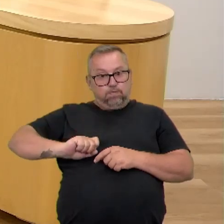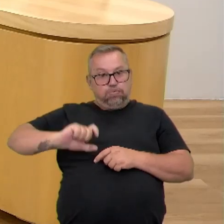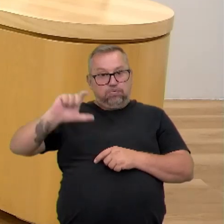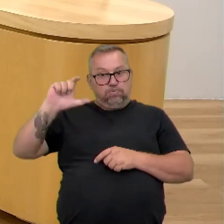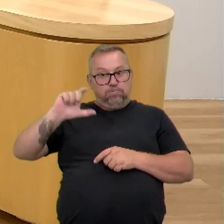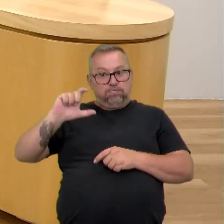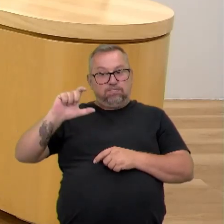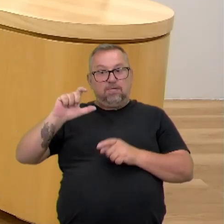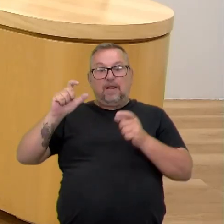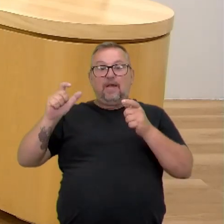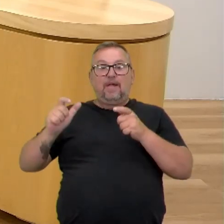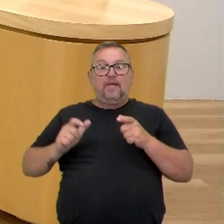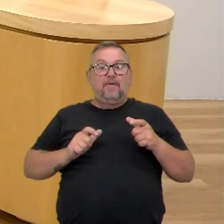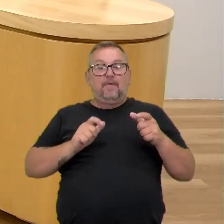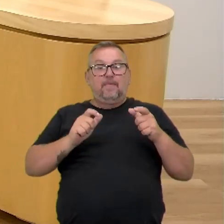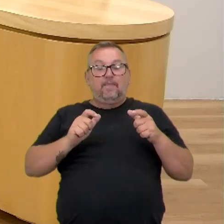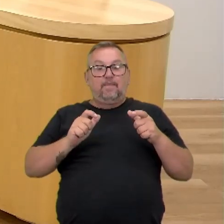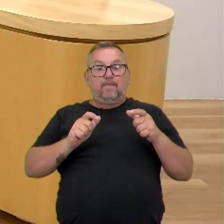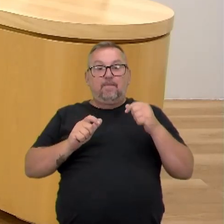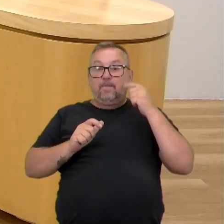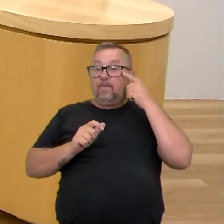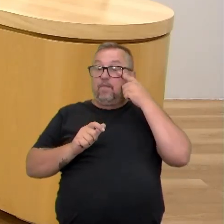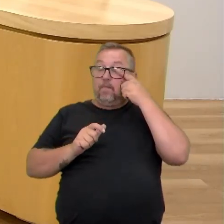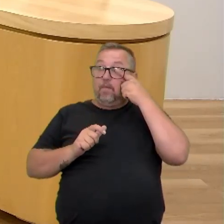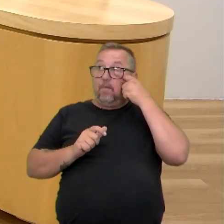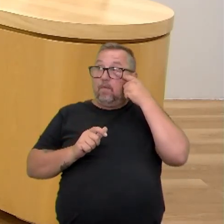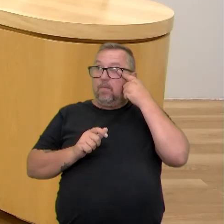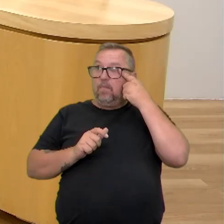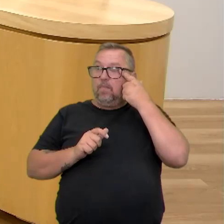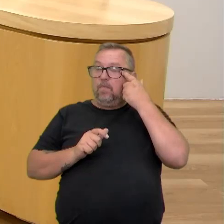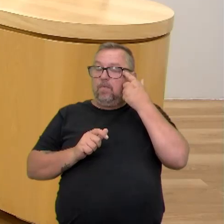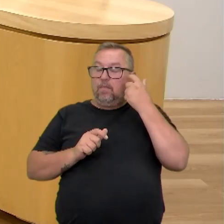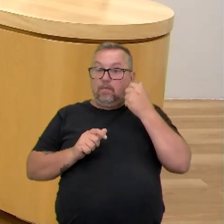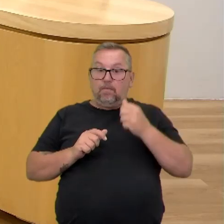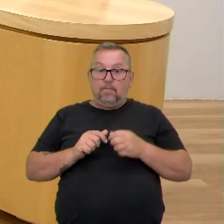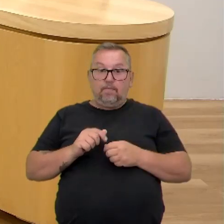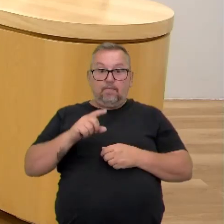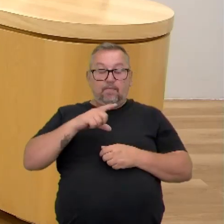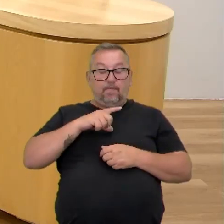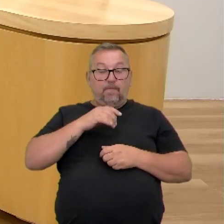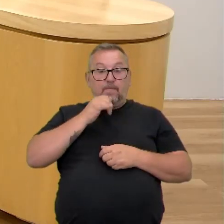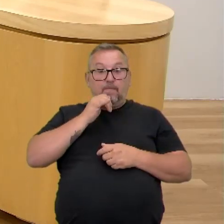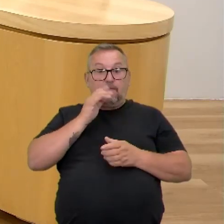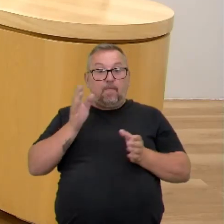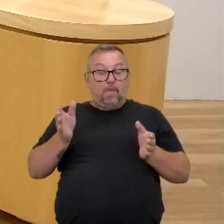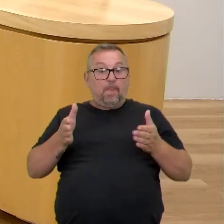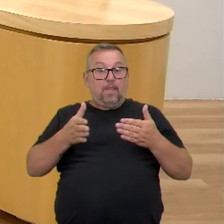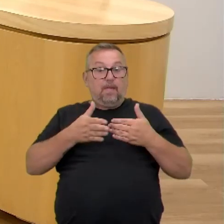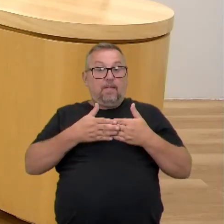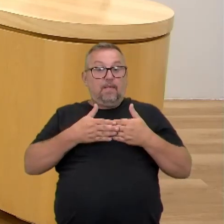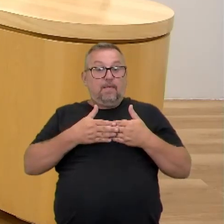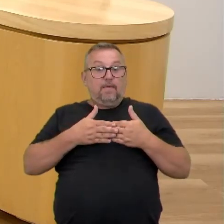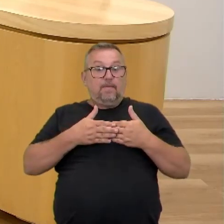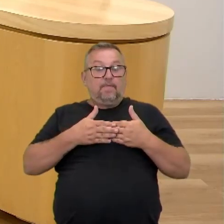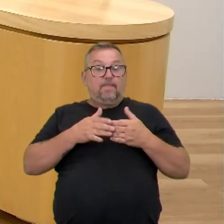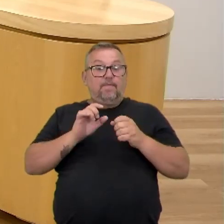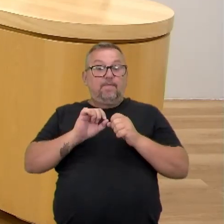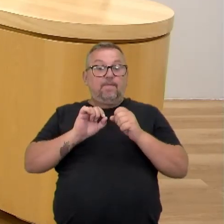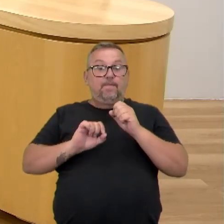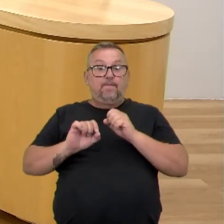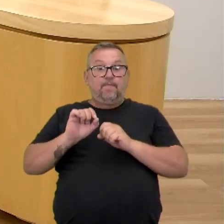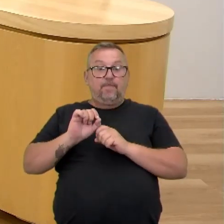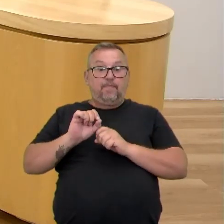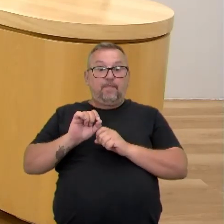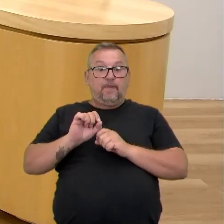em regiões onde você tem esse modelo fechado que acaba, de alguma